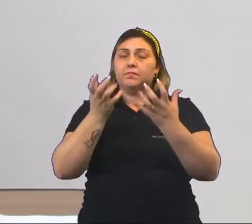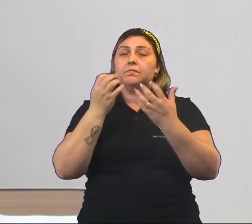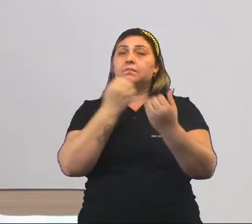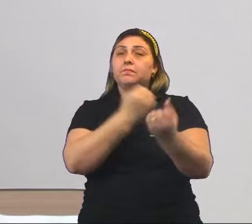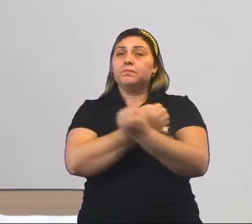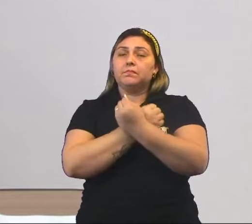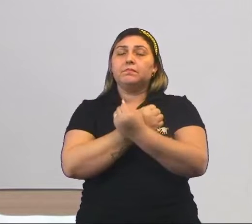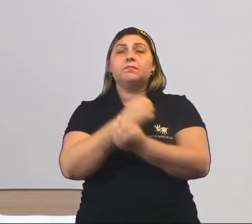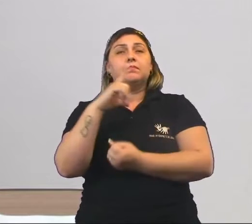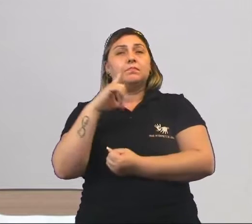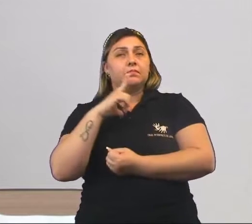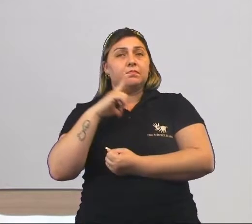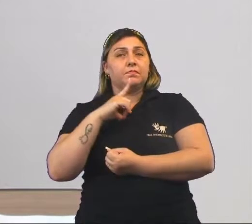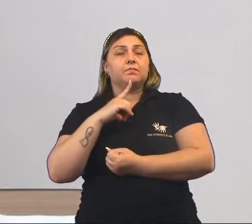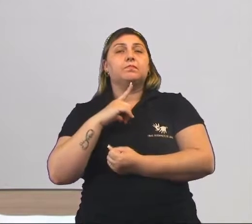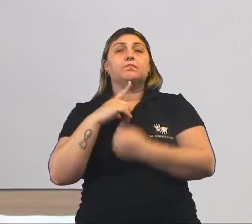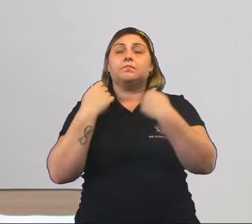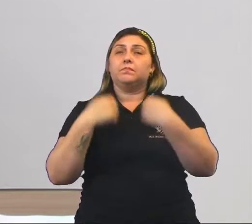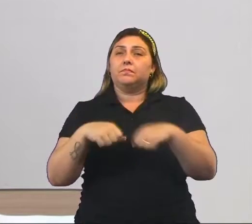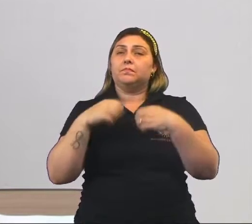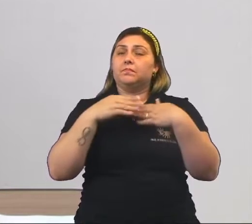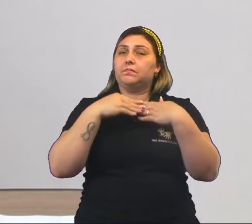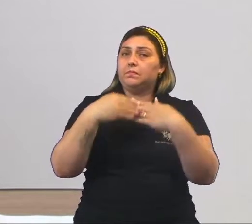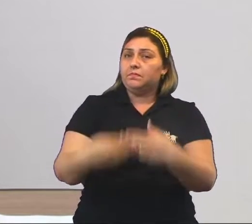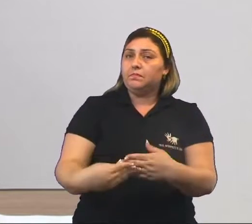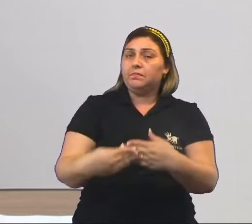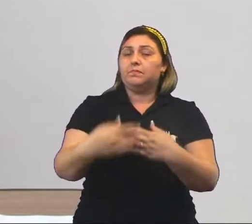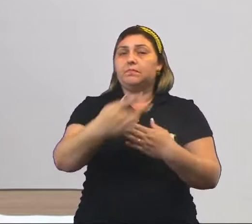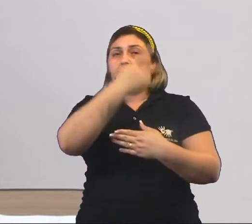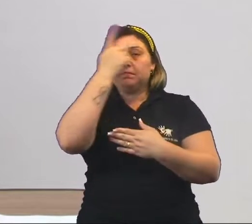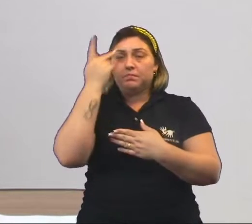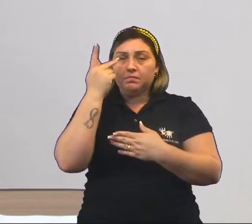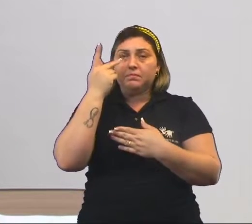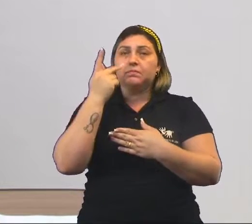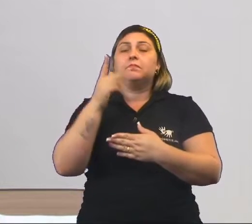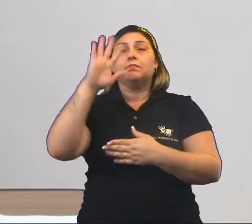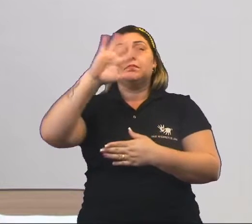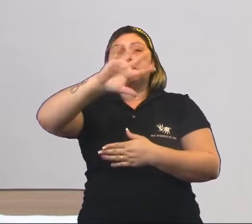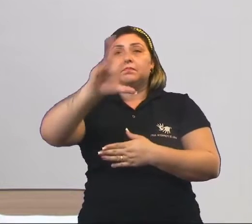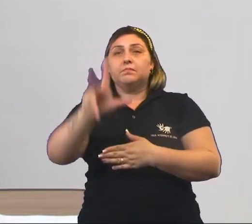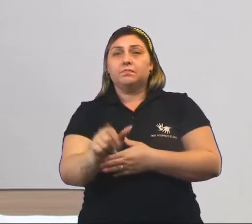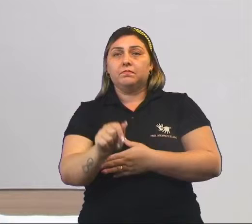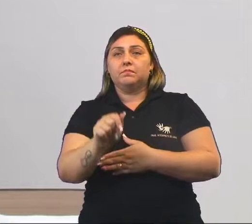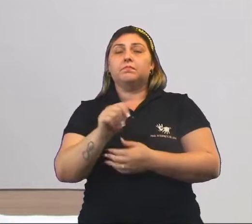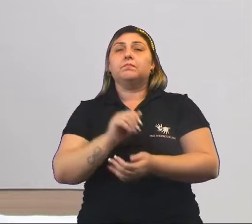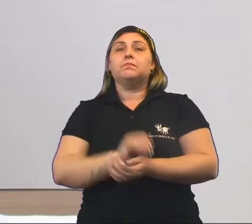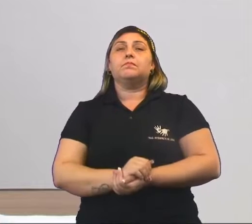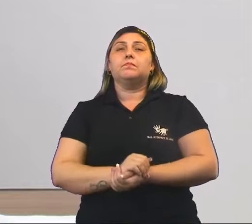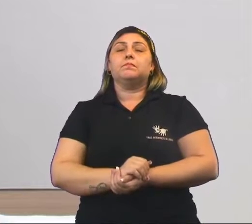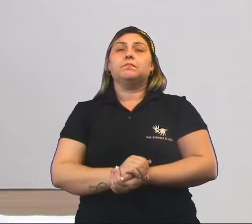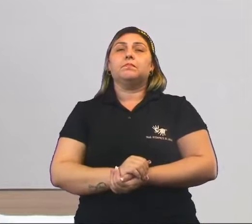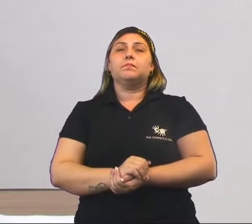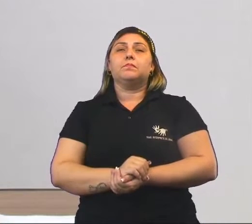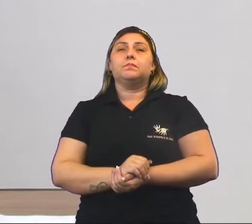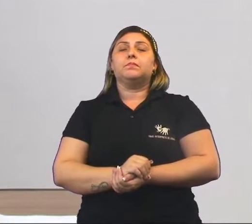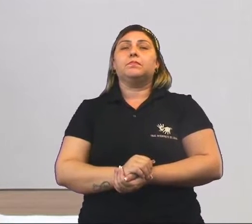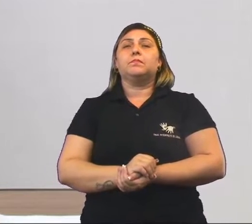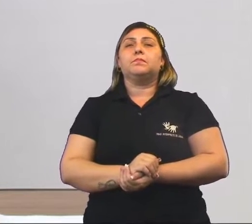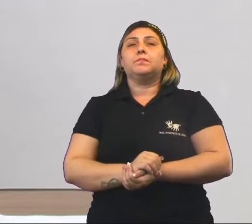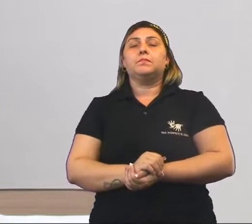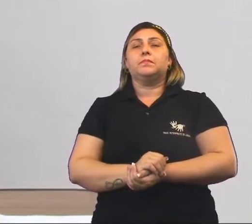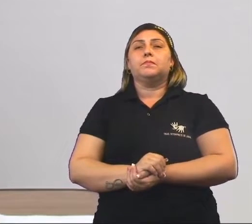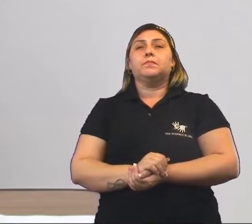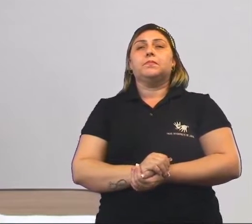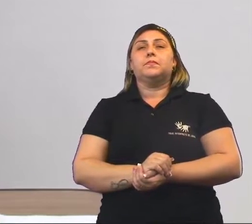escravizá-los. E eles tiveram a necessidade de trazer pessoas da África, escravizados da África. Aí deu